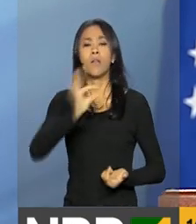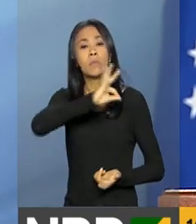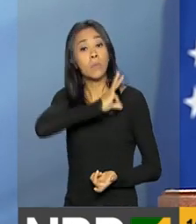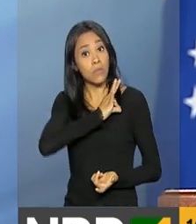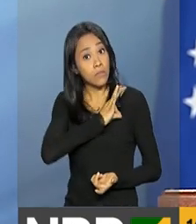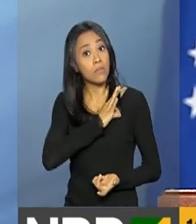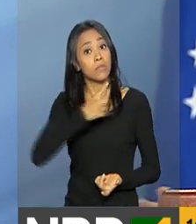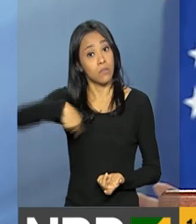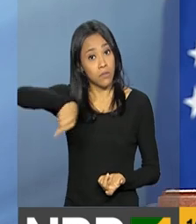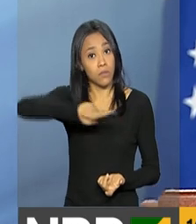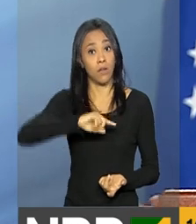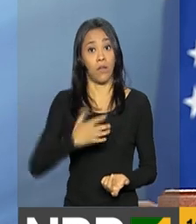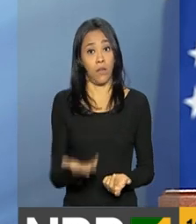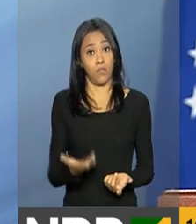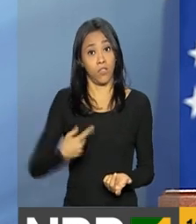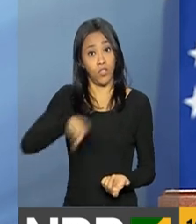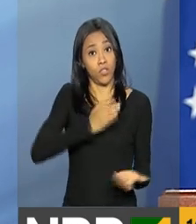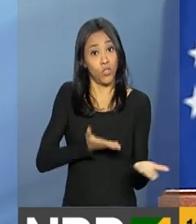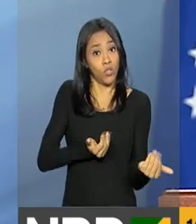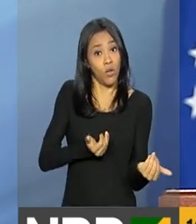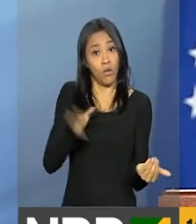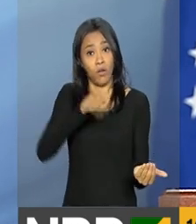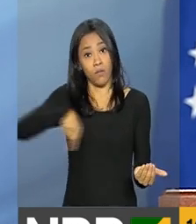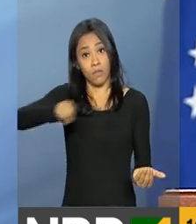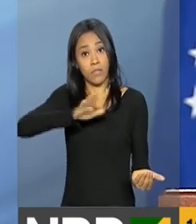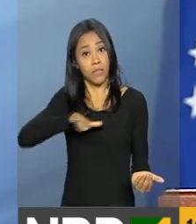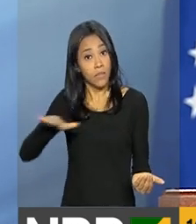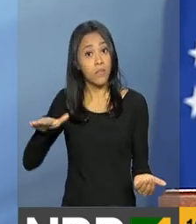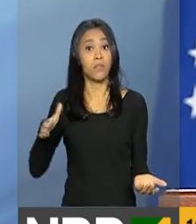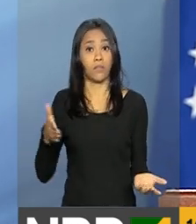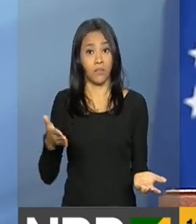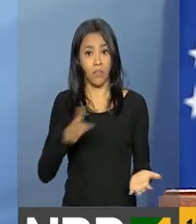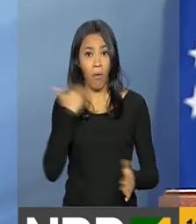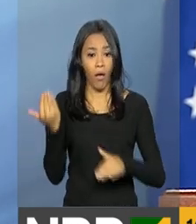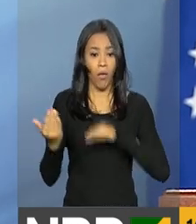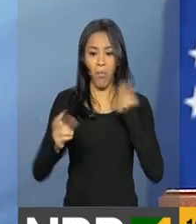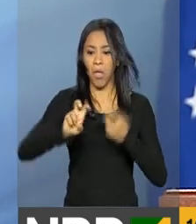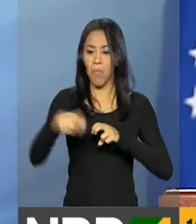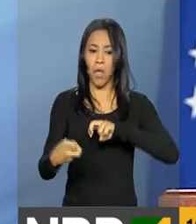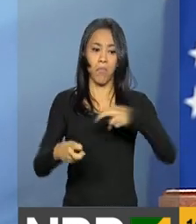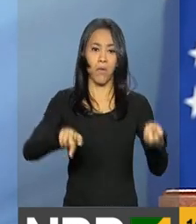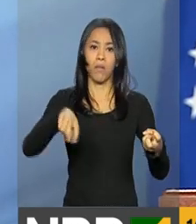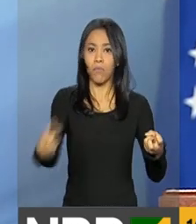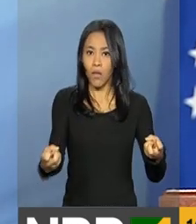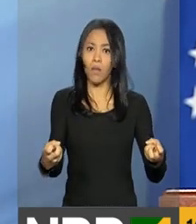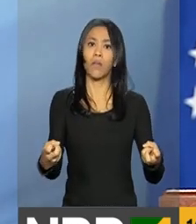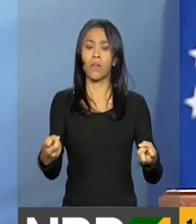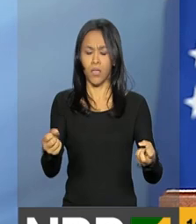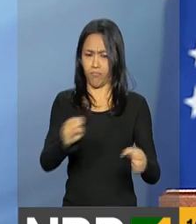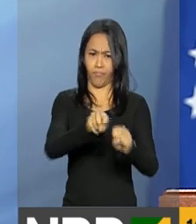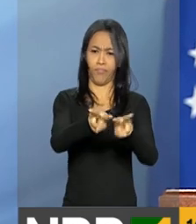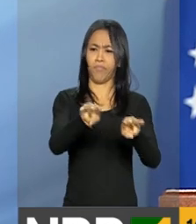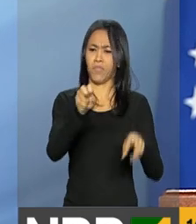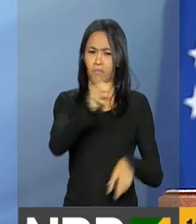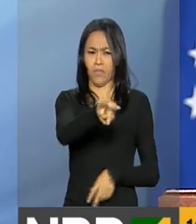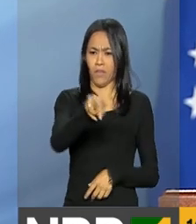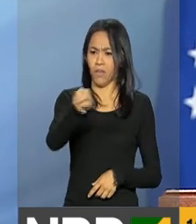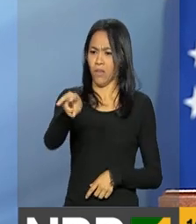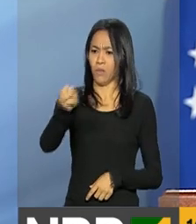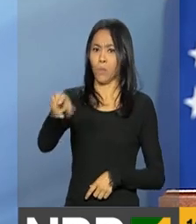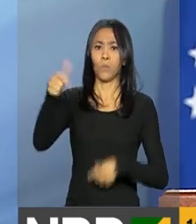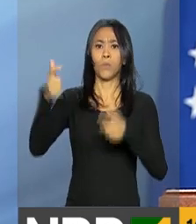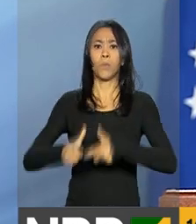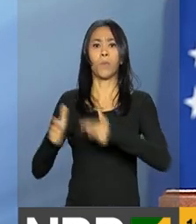policiais, jovens e crianças, e vendo bairros